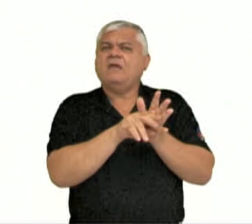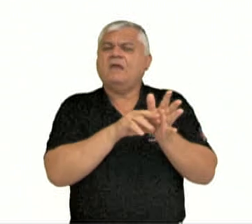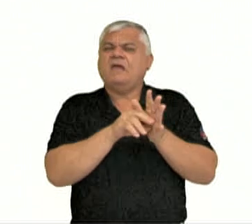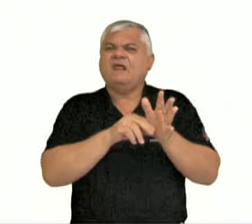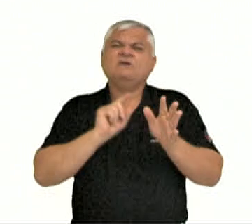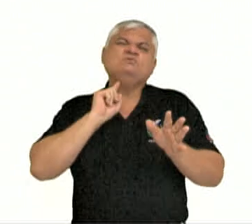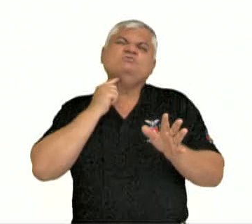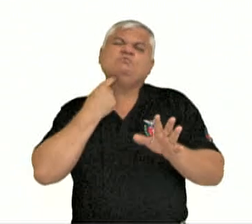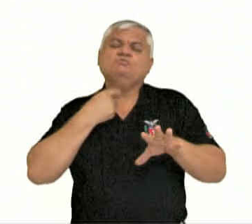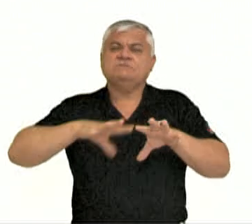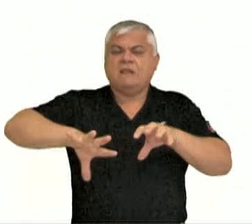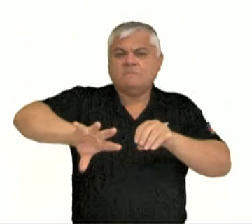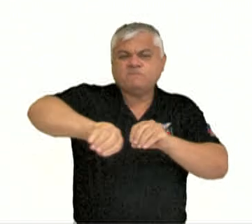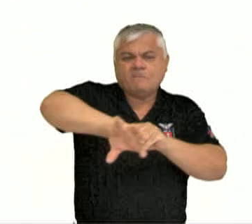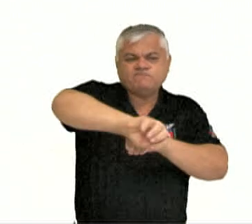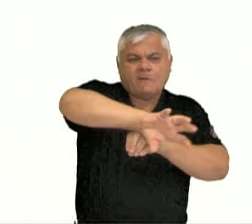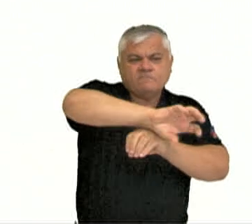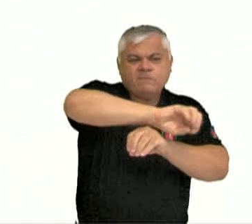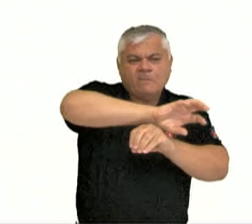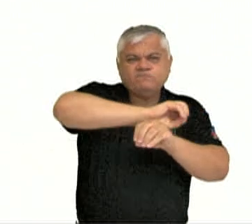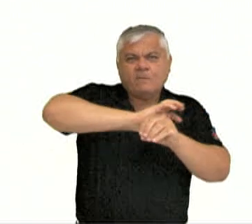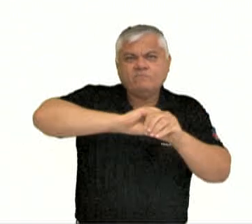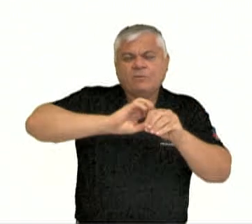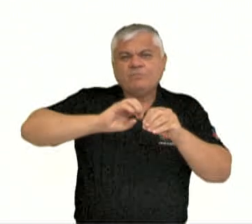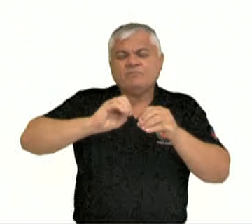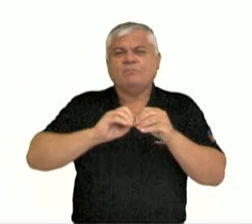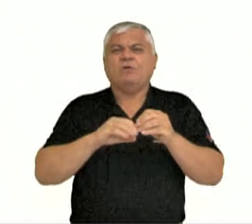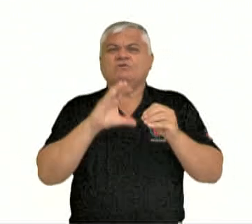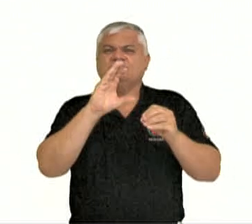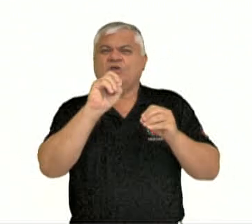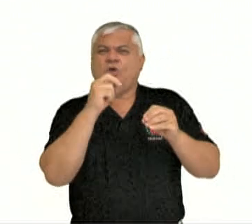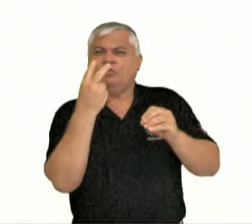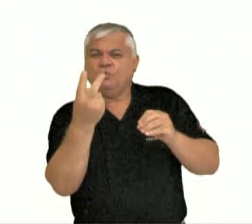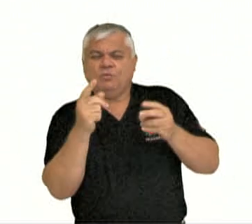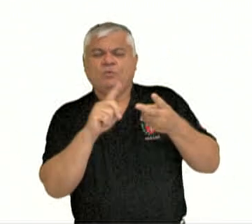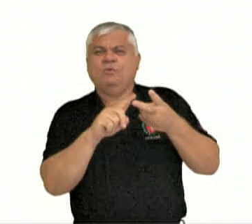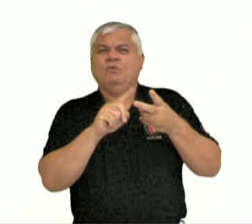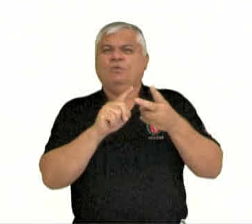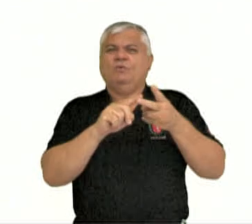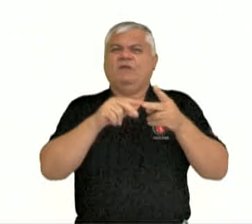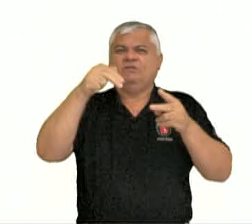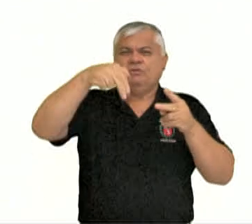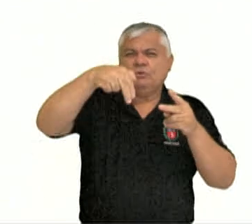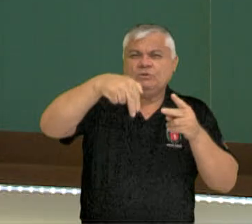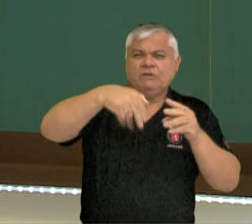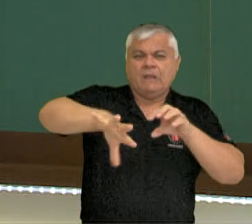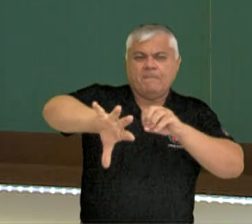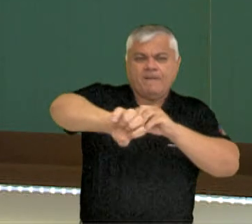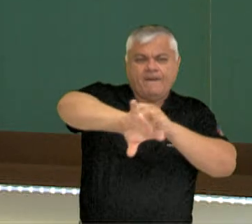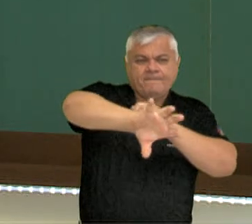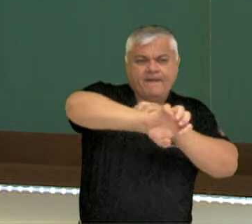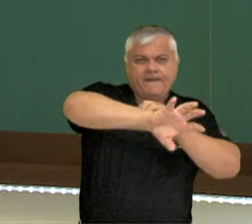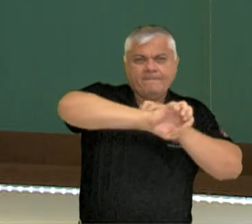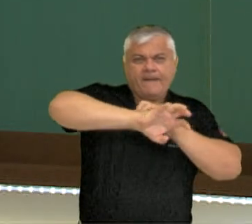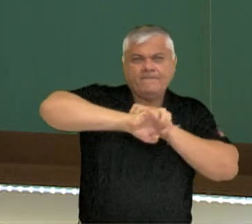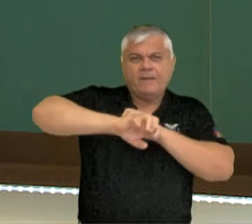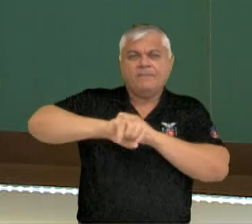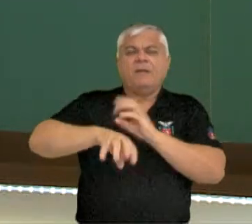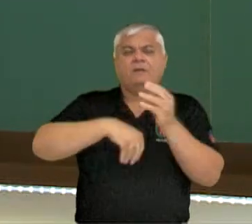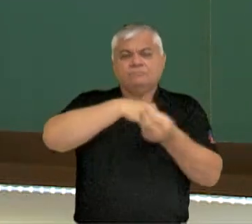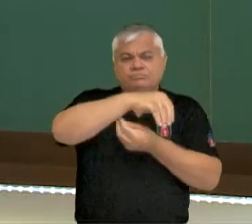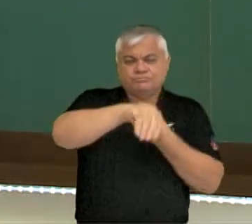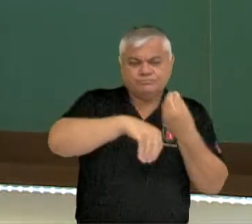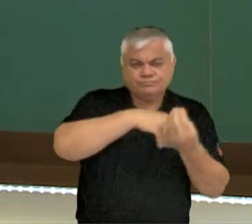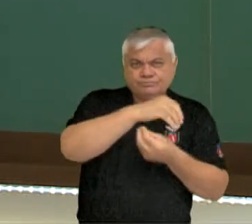nutrientes, reciclam carbono, nitrogênio e outros compostos. Então, tudo aquilo que aquele organismo que morreu, né, absorveu